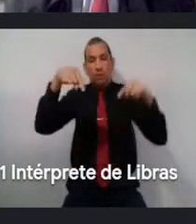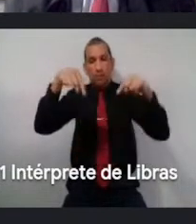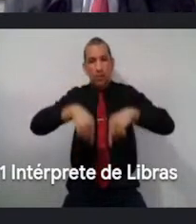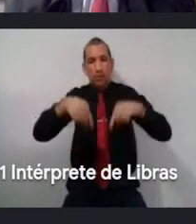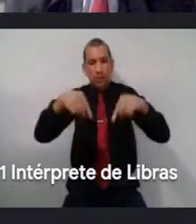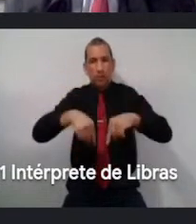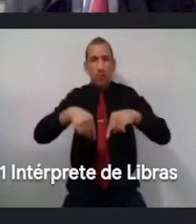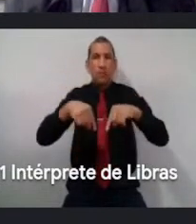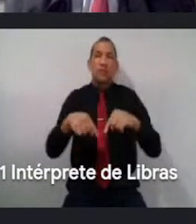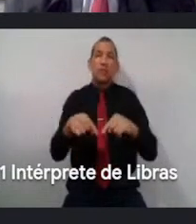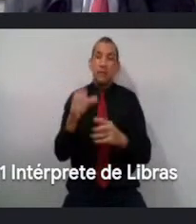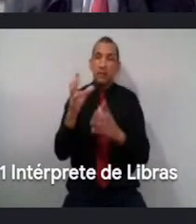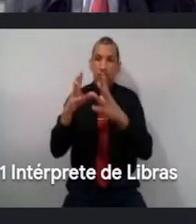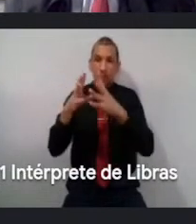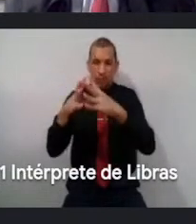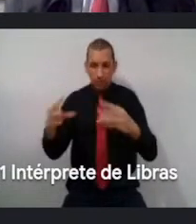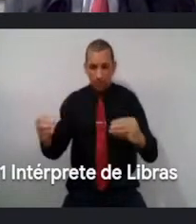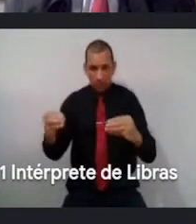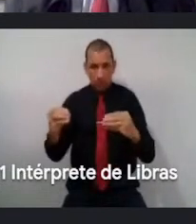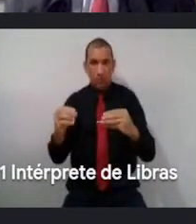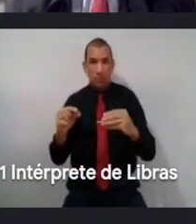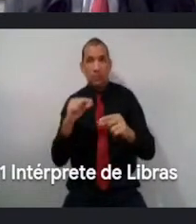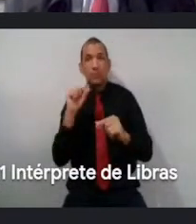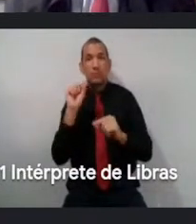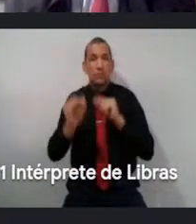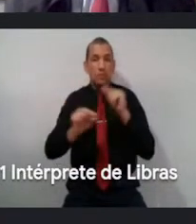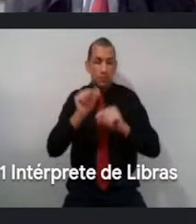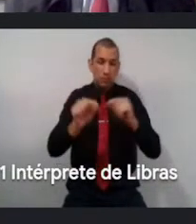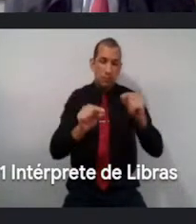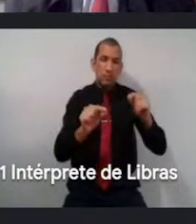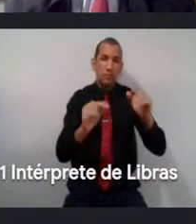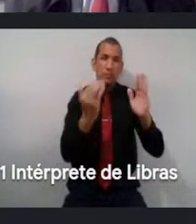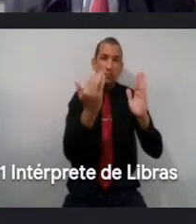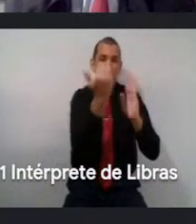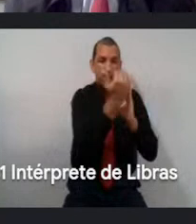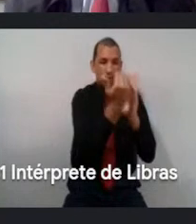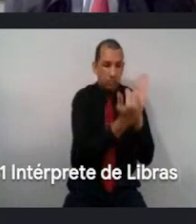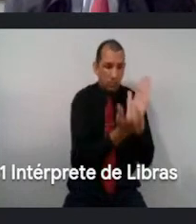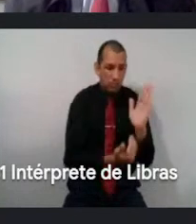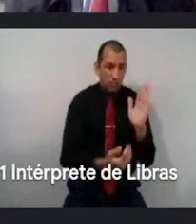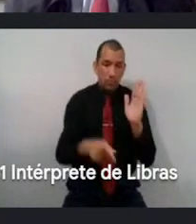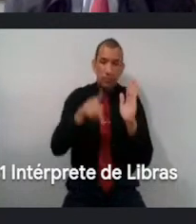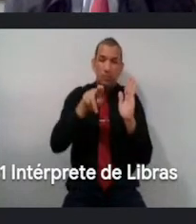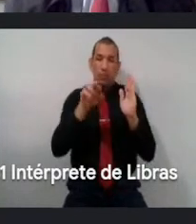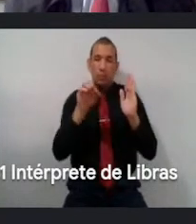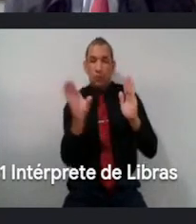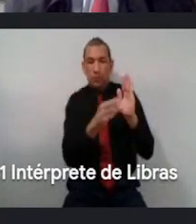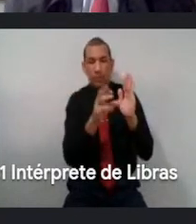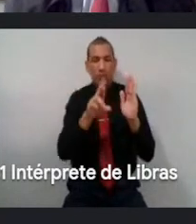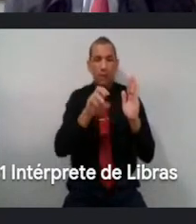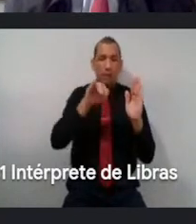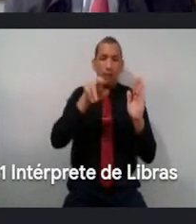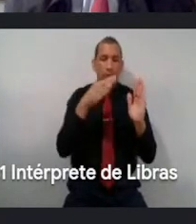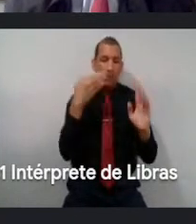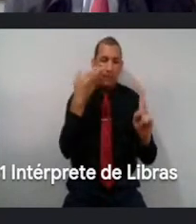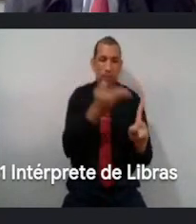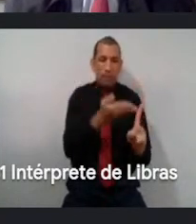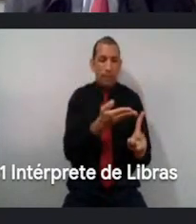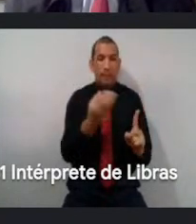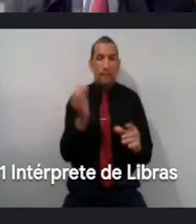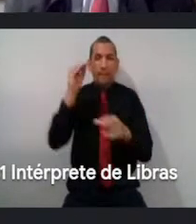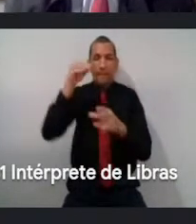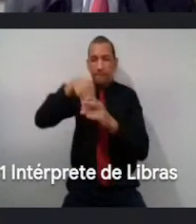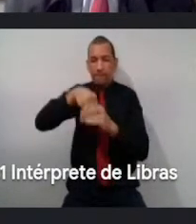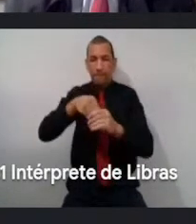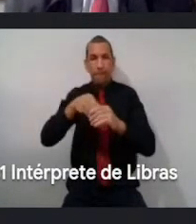caso açougues ouvir são em prestígio ao princípio do in dubio pro réu aí nesse sentido foi presidente eu trouxe ao